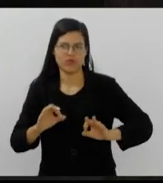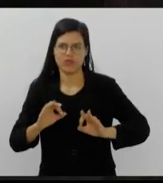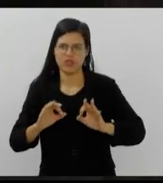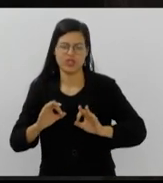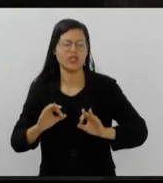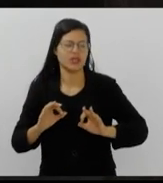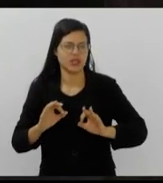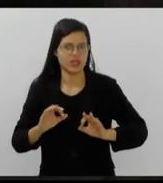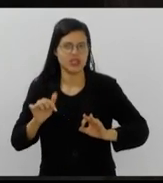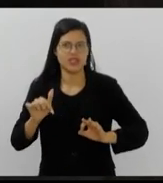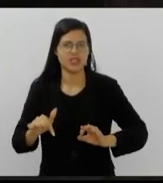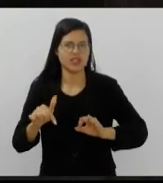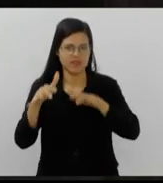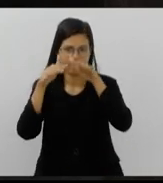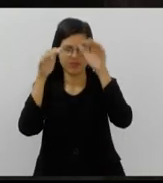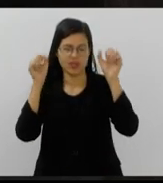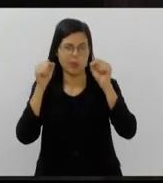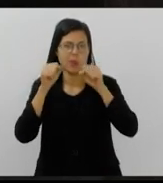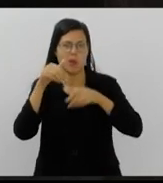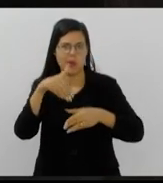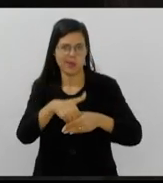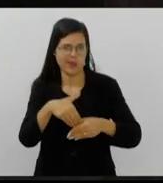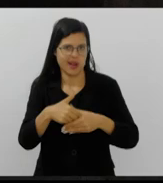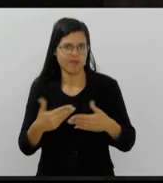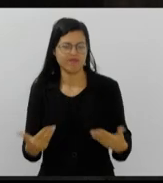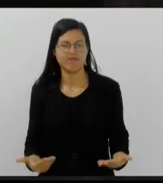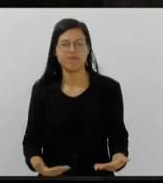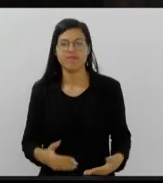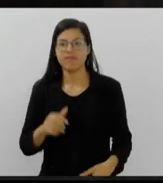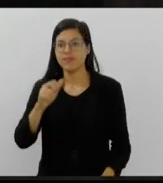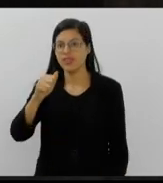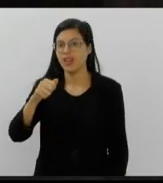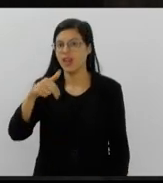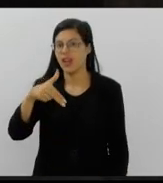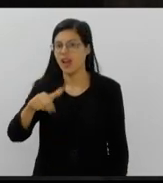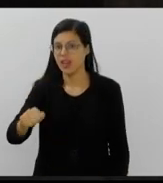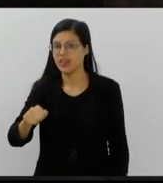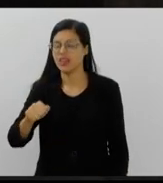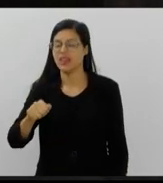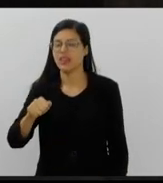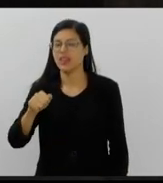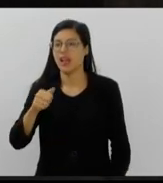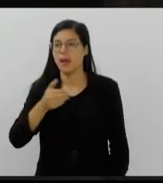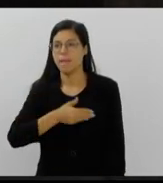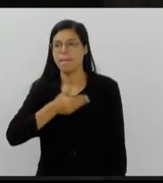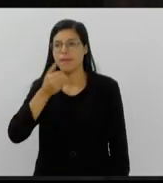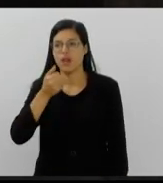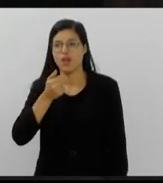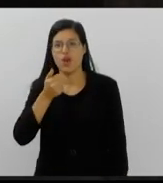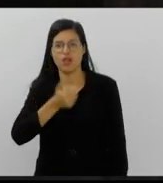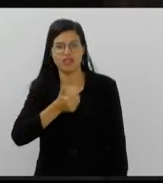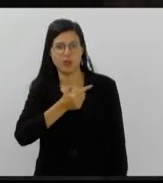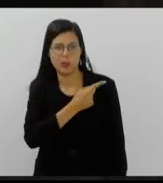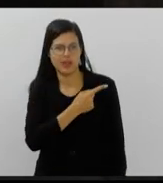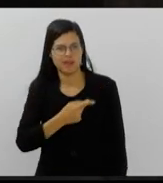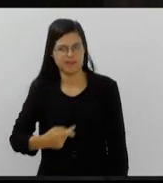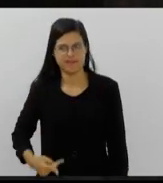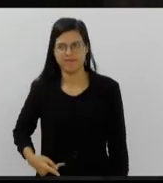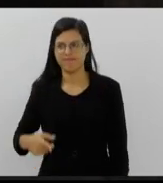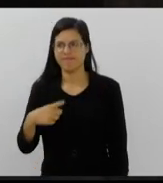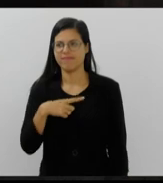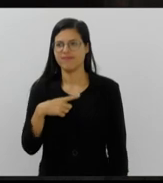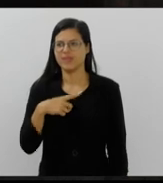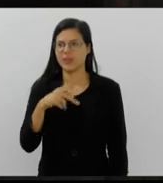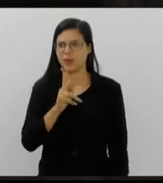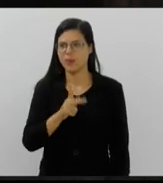Regional Eleitoral. Ana, sem dúvida, é a melhor vice-presidente que já tivemos, professor